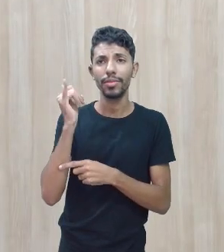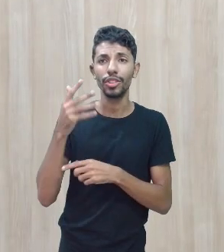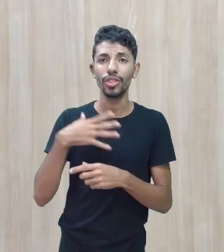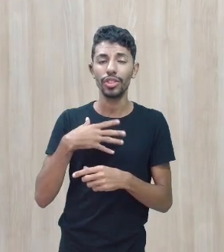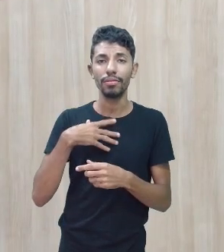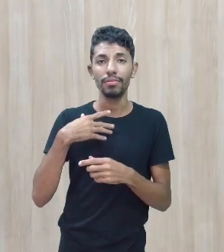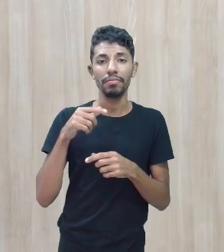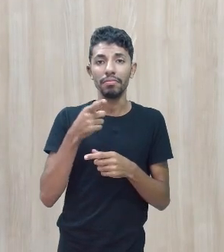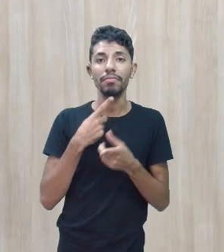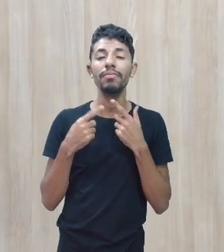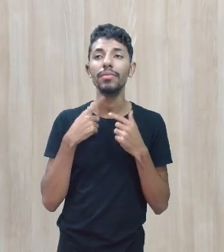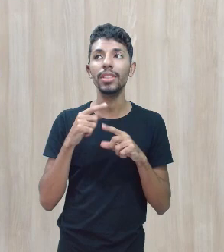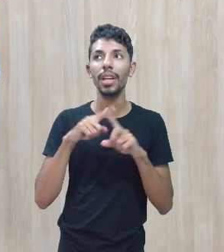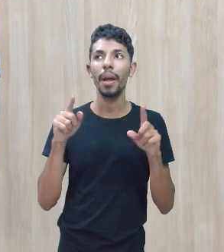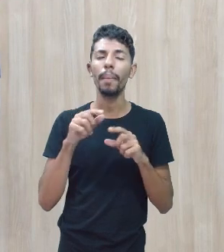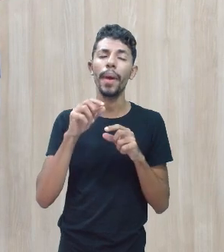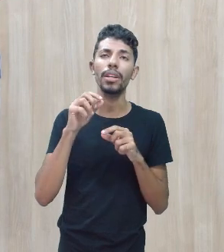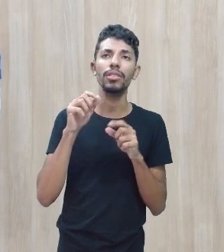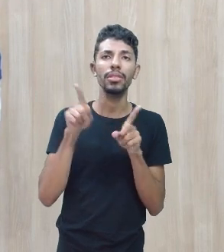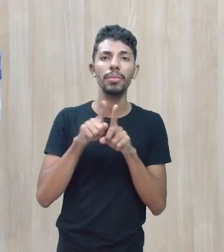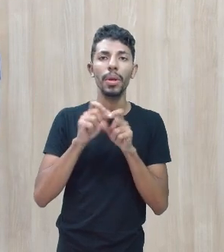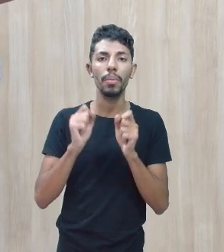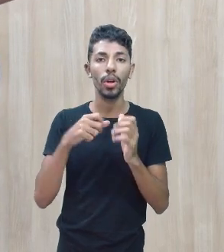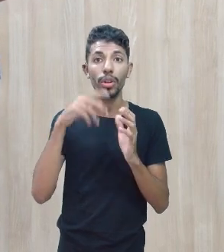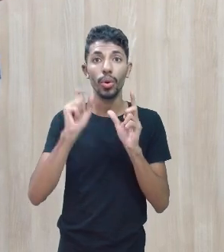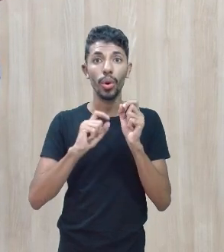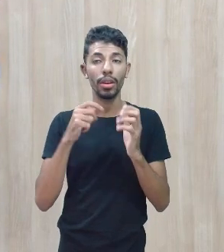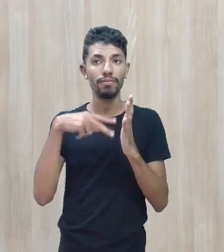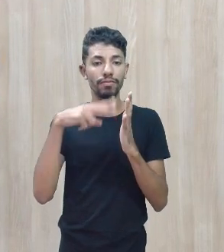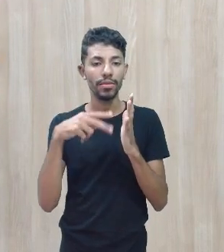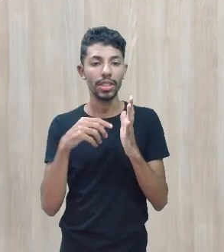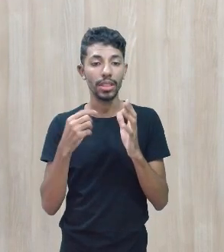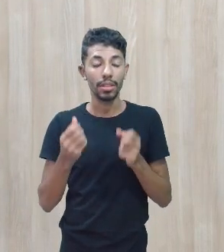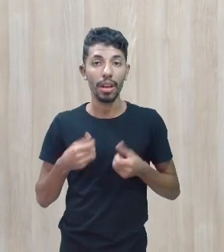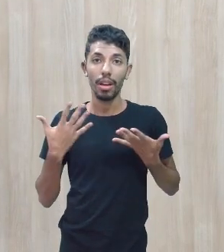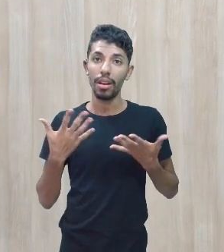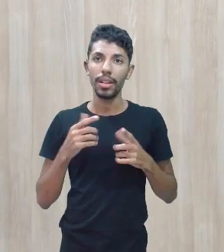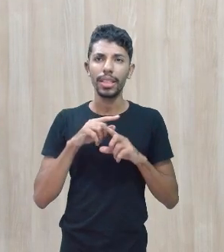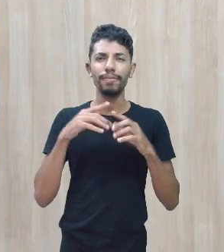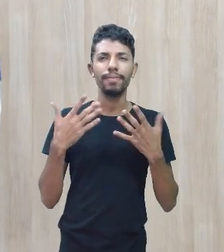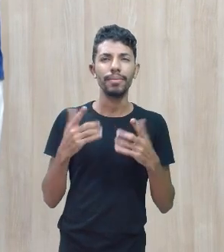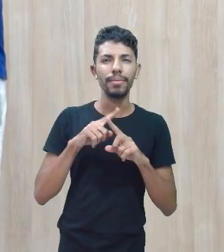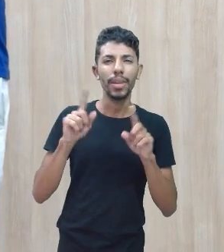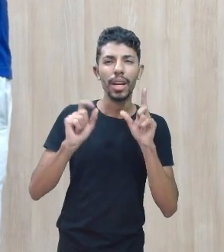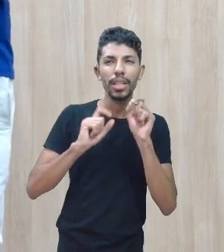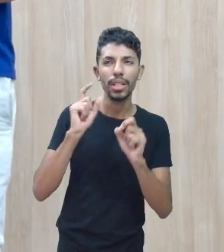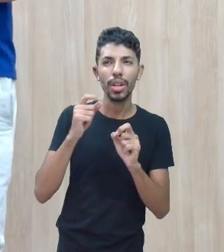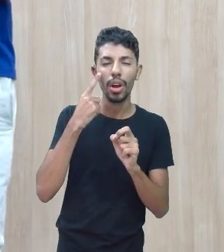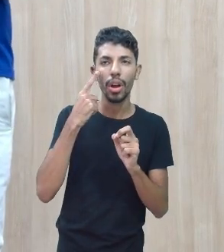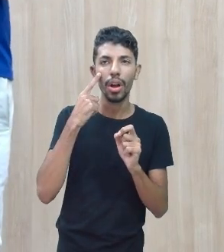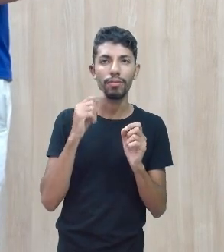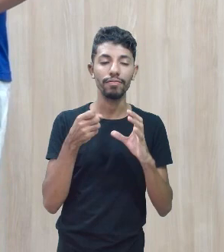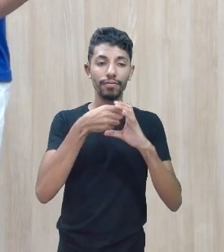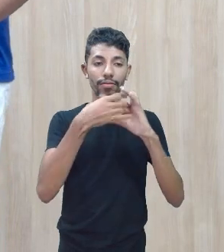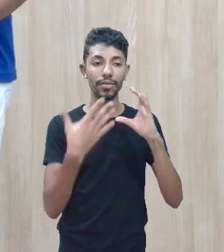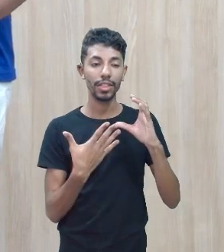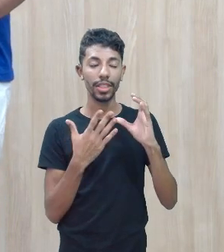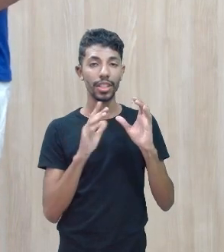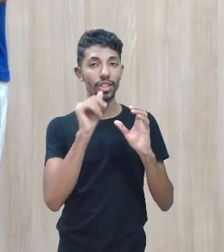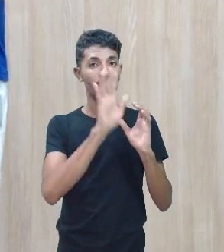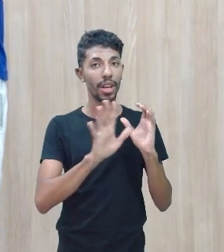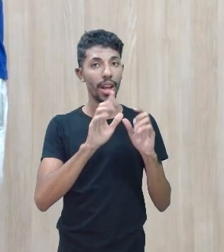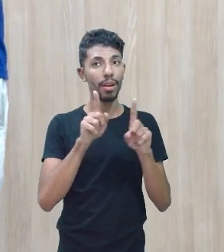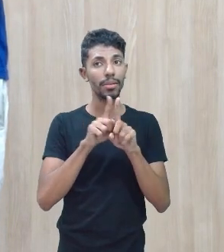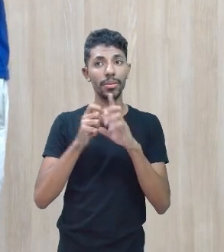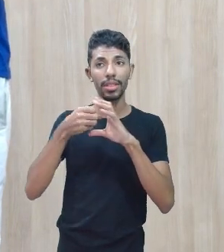que lhe surpreende de alguma forma. Então, sempre essas características gerais são características gerais e mesmo específicas